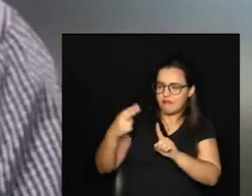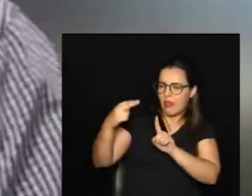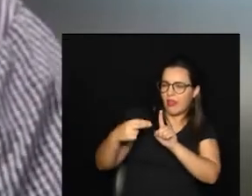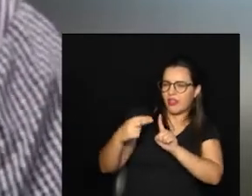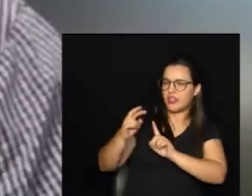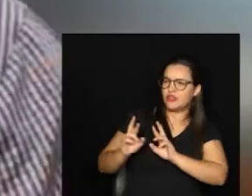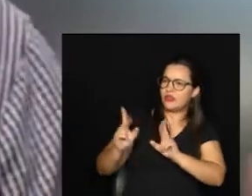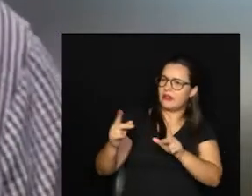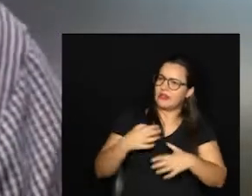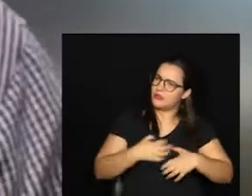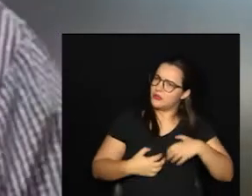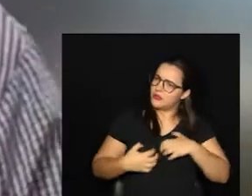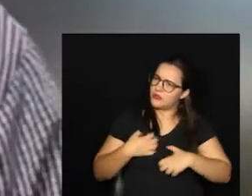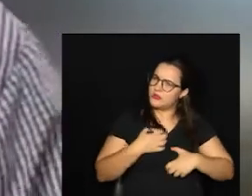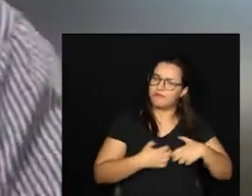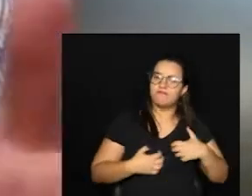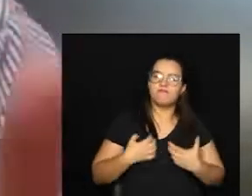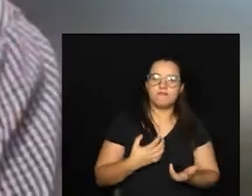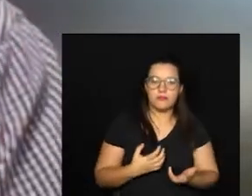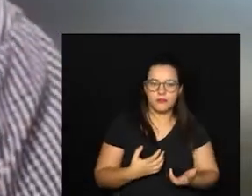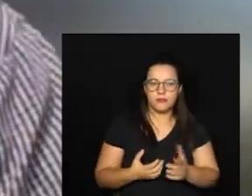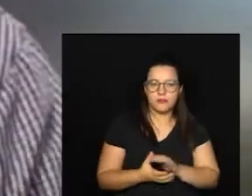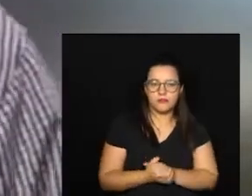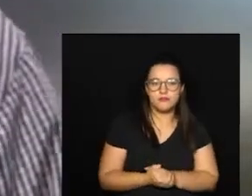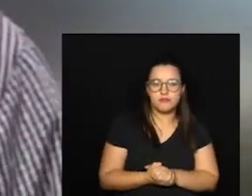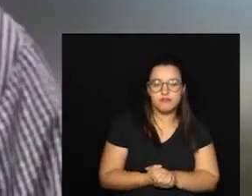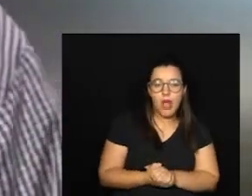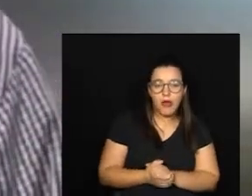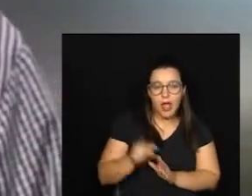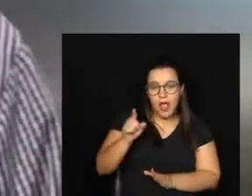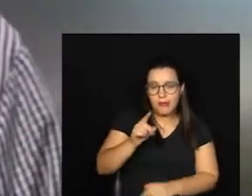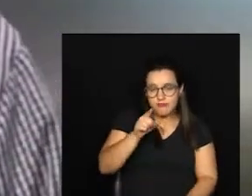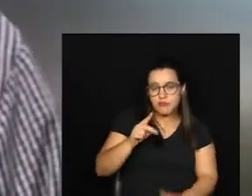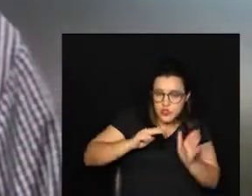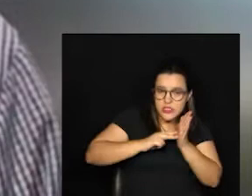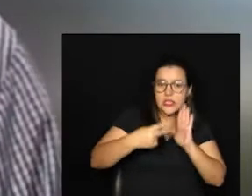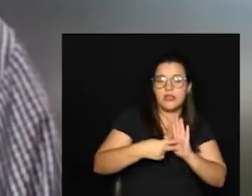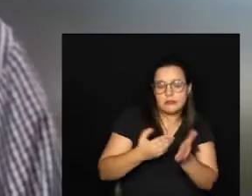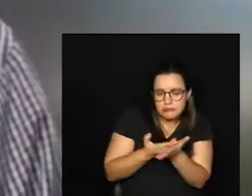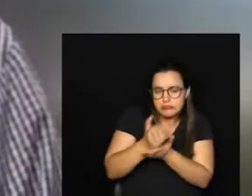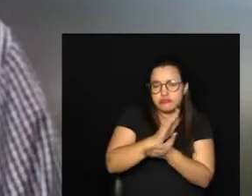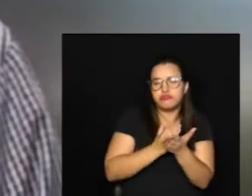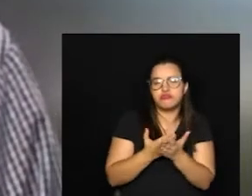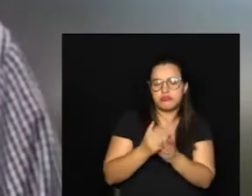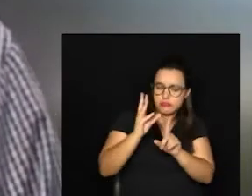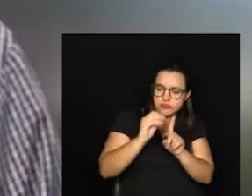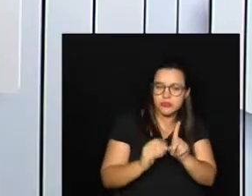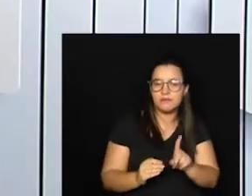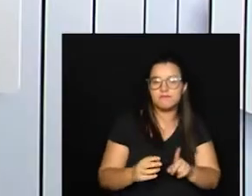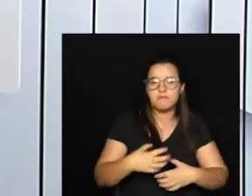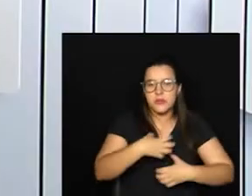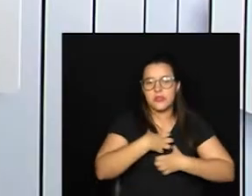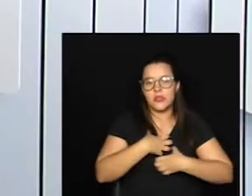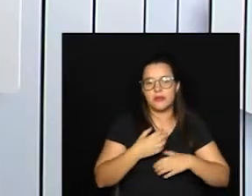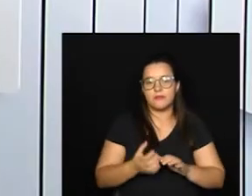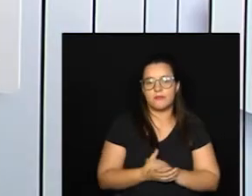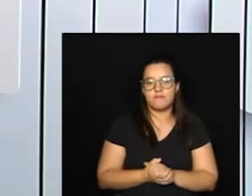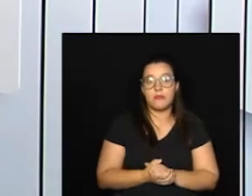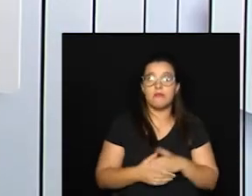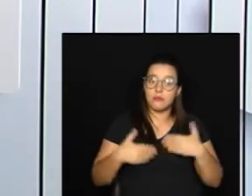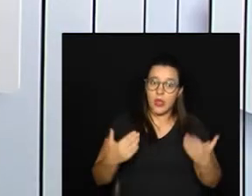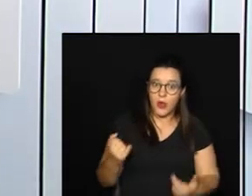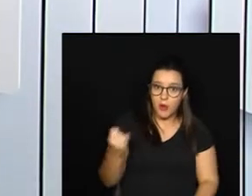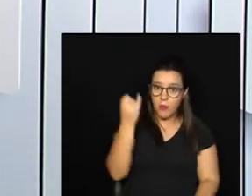dela, mediante qualquer tipo de comportamento. Aí está caracterizada a importunação sexual. Eu acho importante aqui a